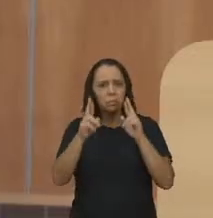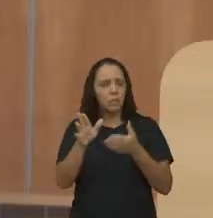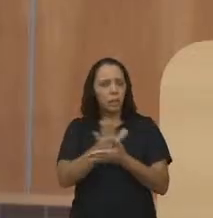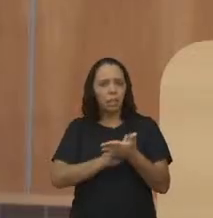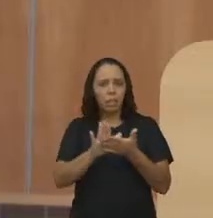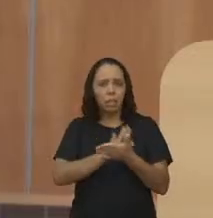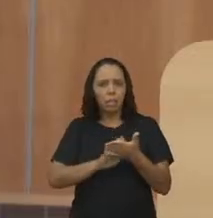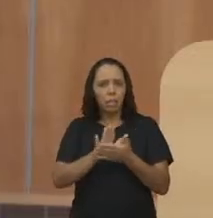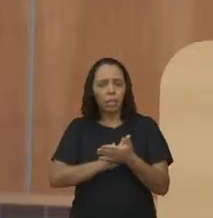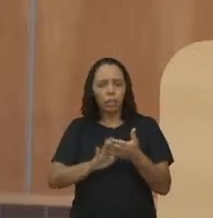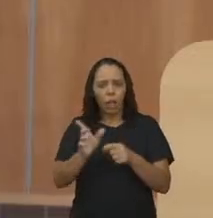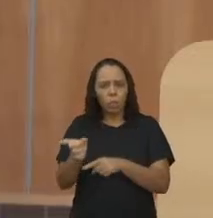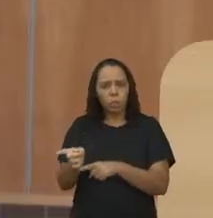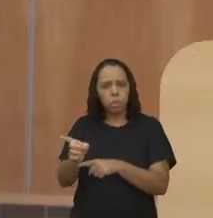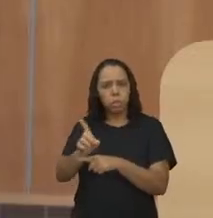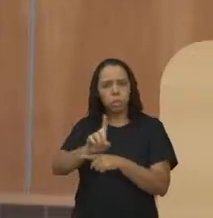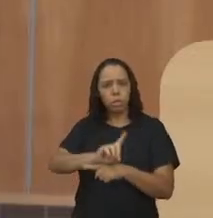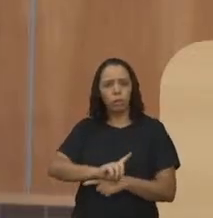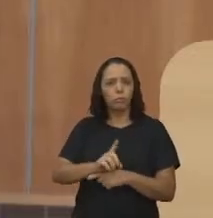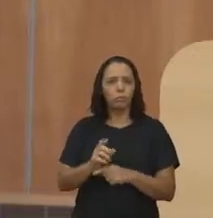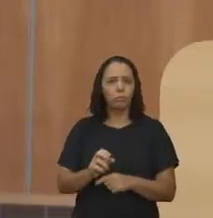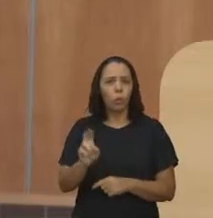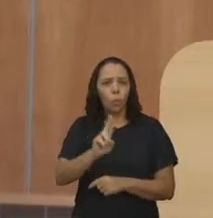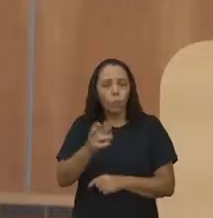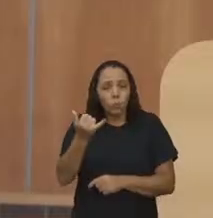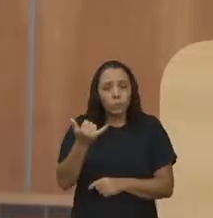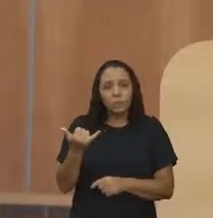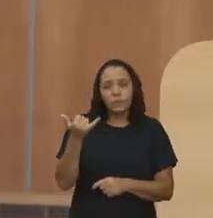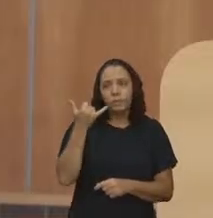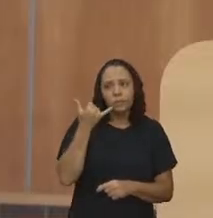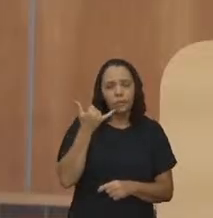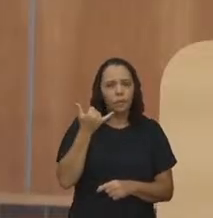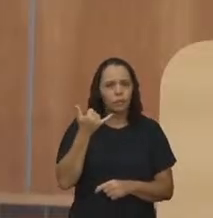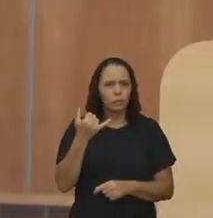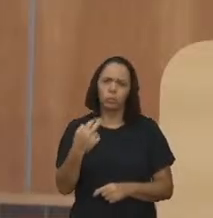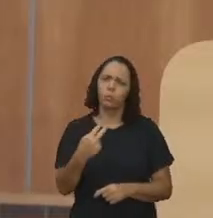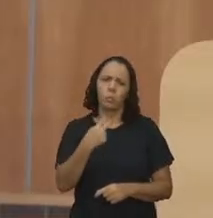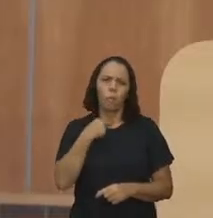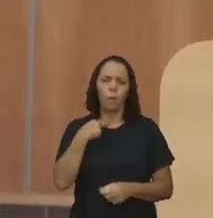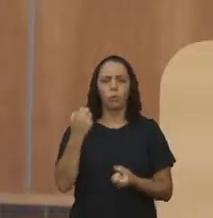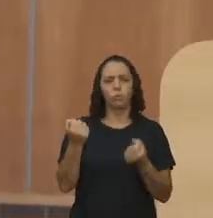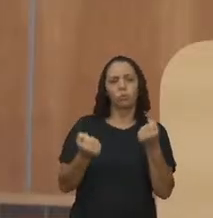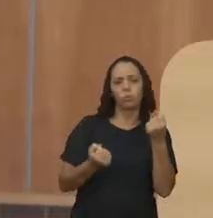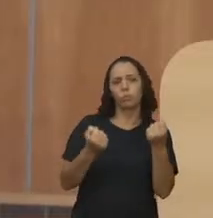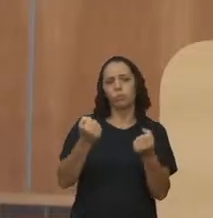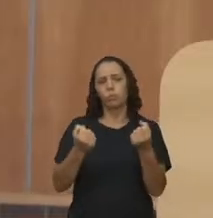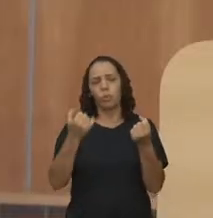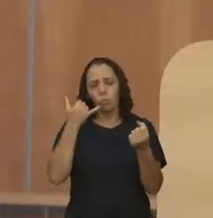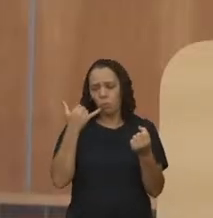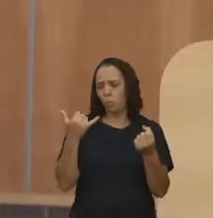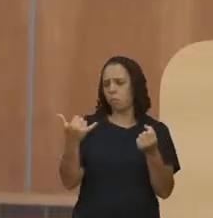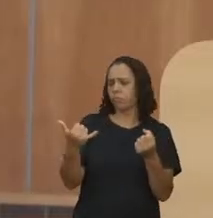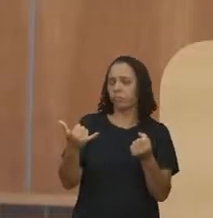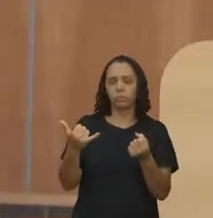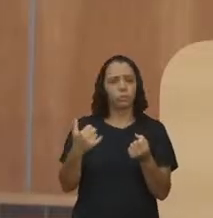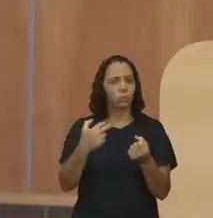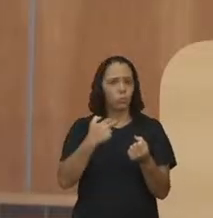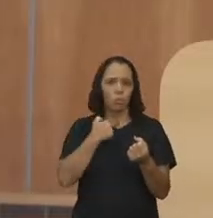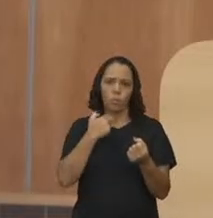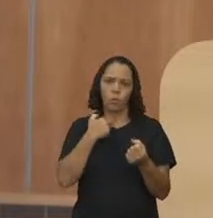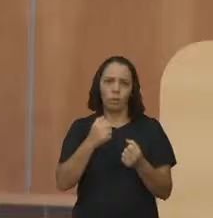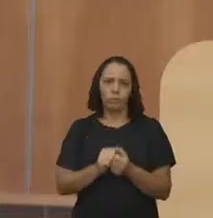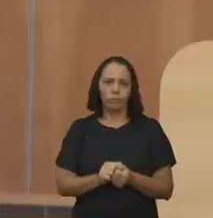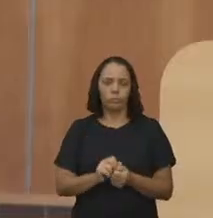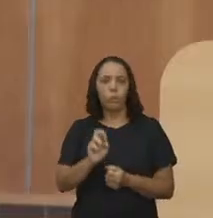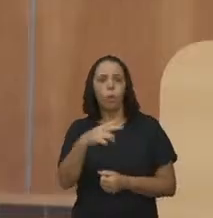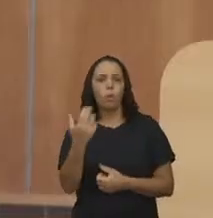a questão de uso de celular, né? Não combina, o volante não combina com o celular, não combina com o álcool. E a gente ainda encontra